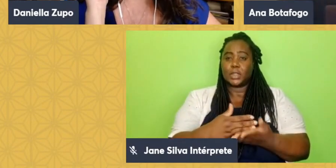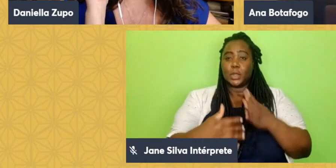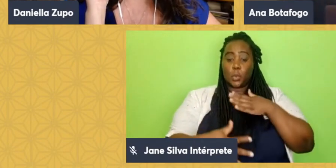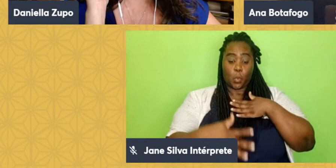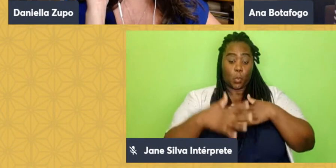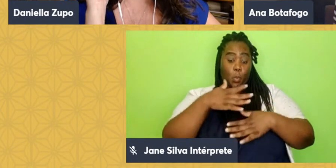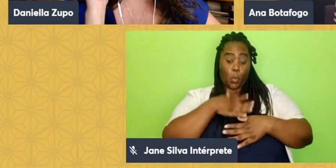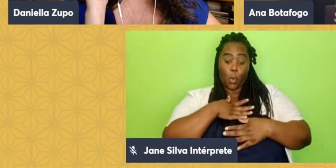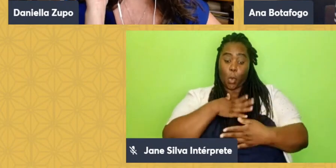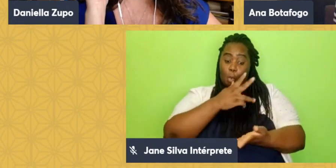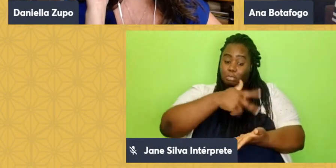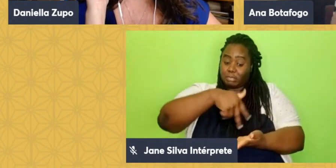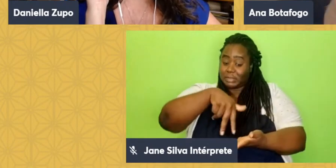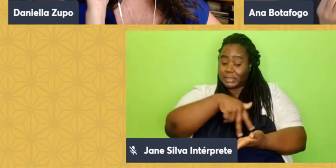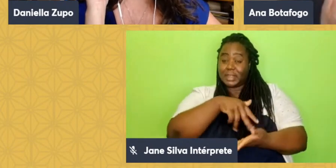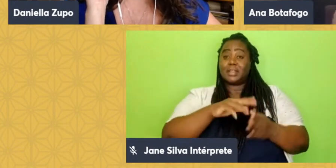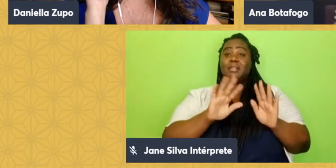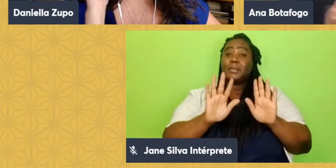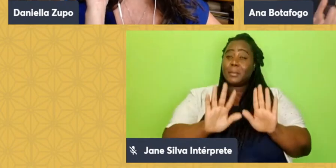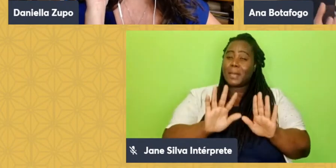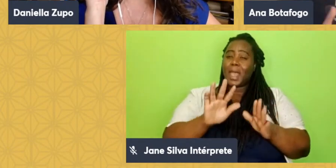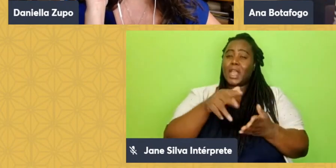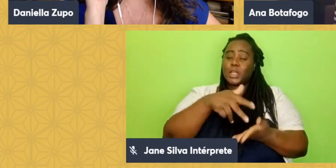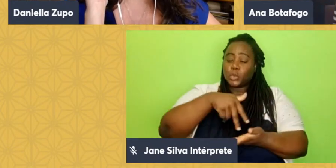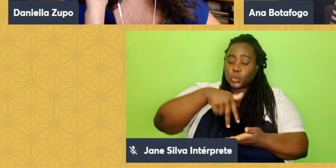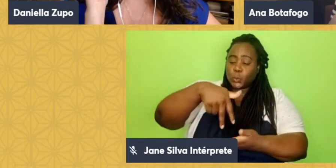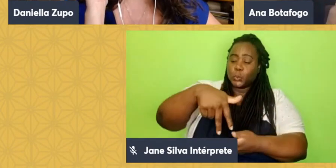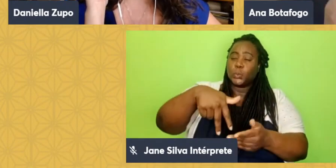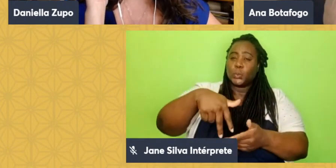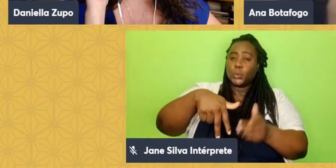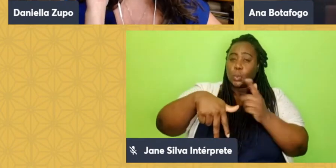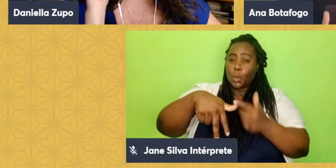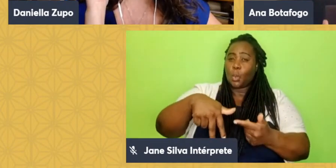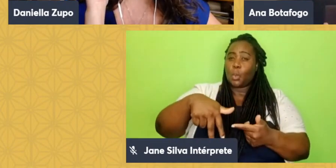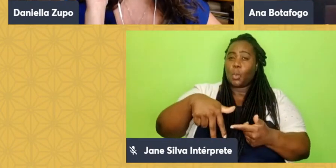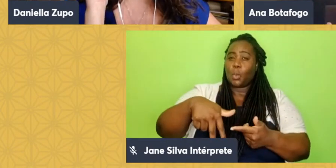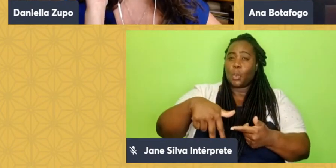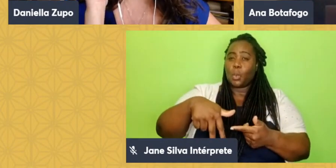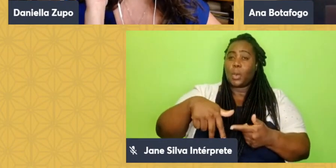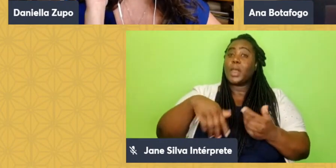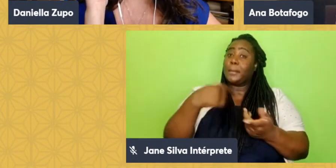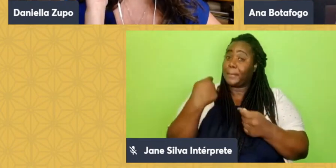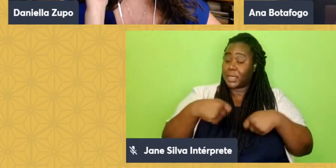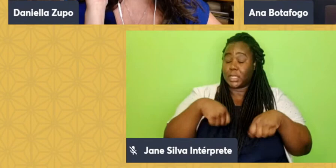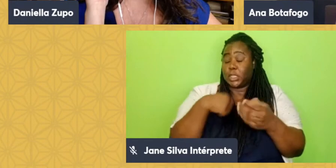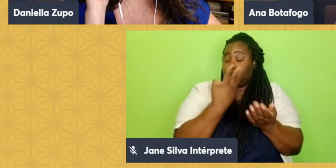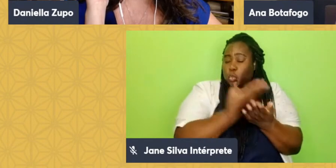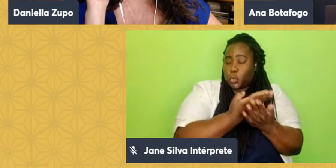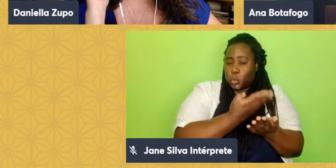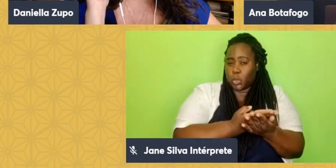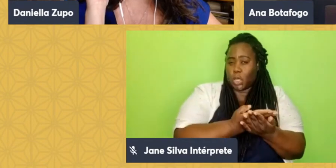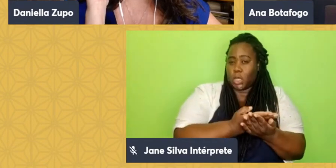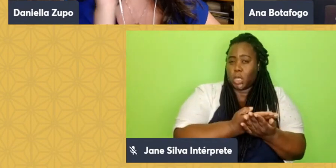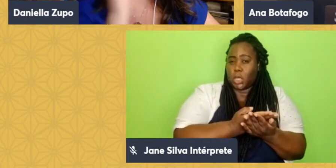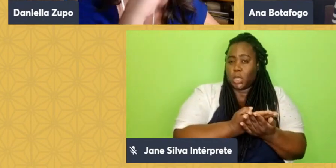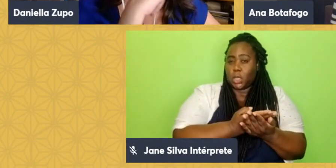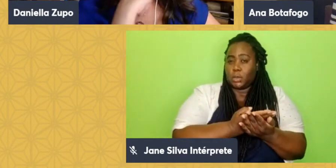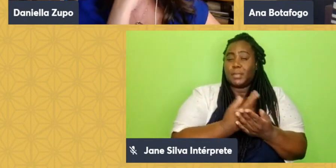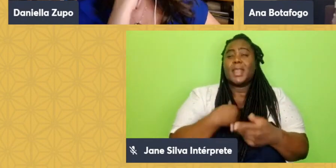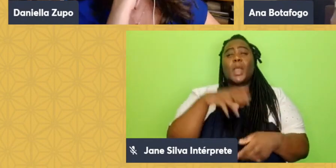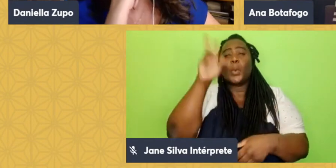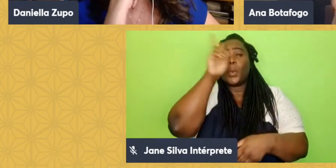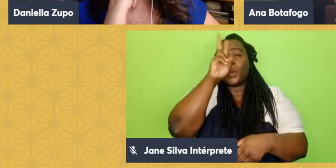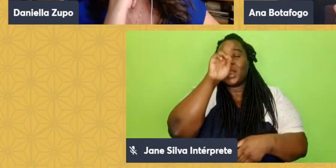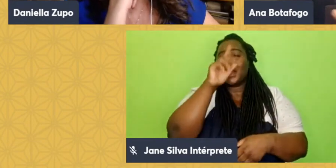corpo dançante mas é um corpo ainda a ser estudado é eu me